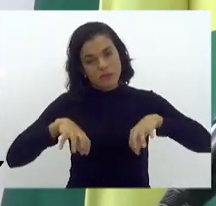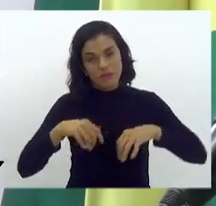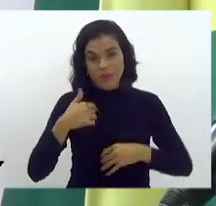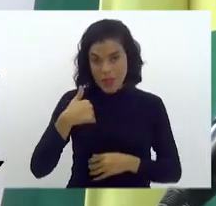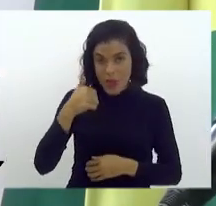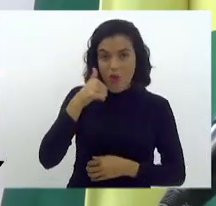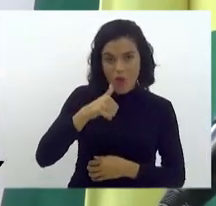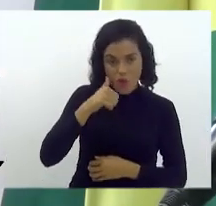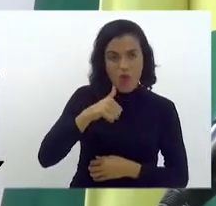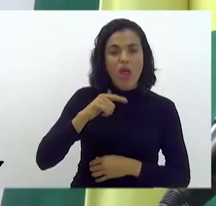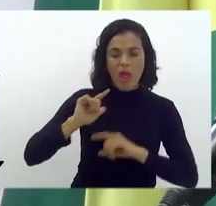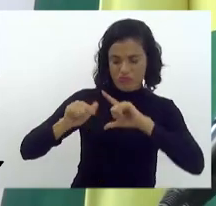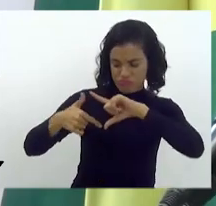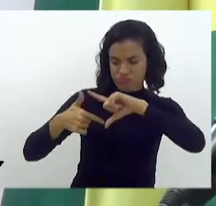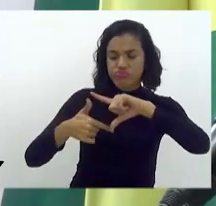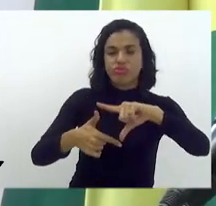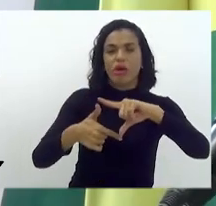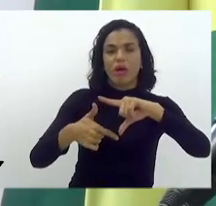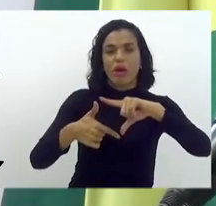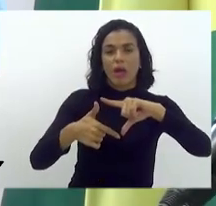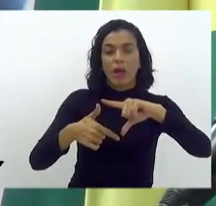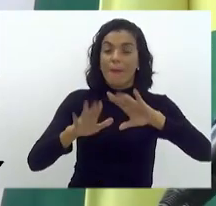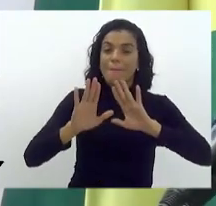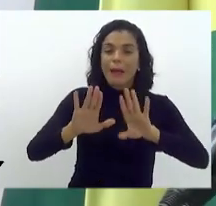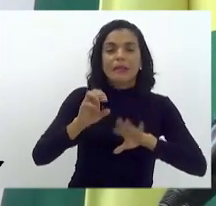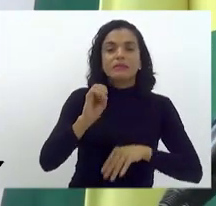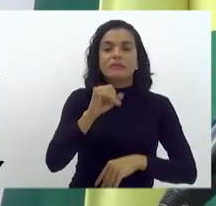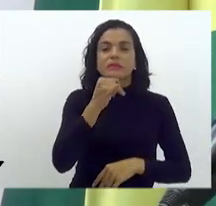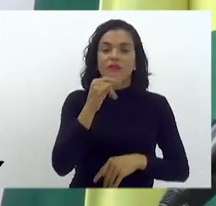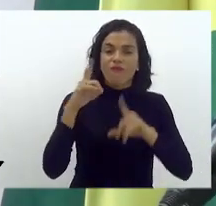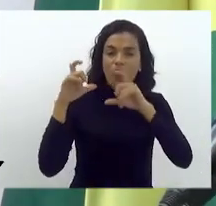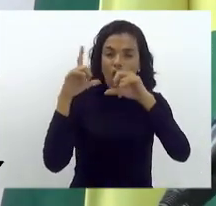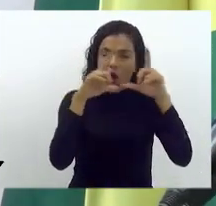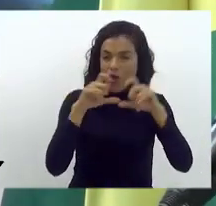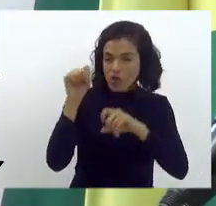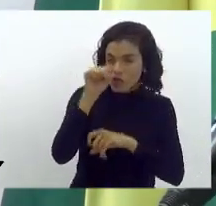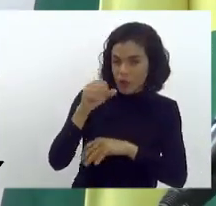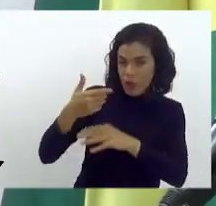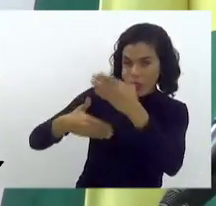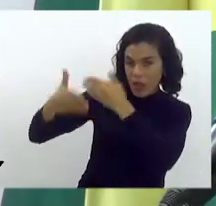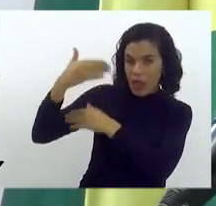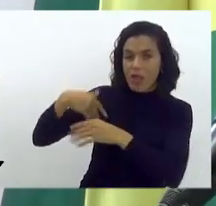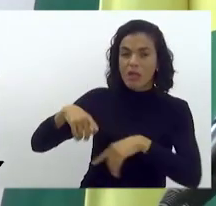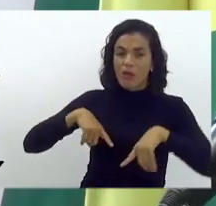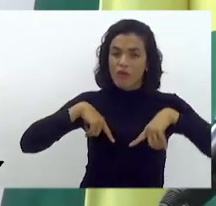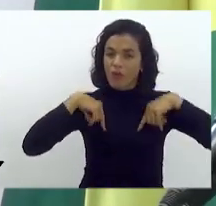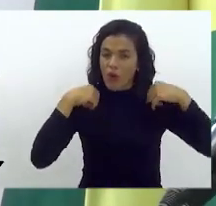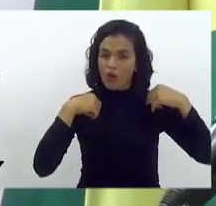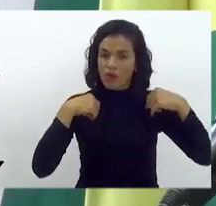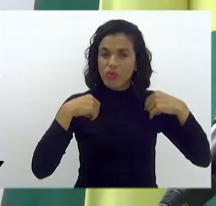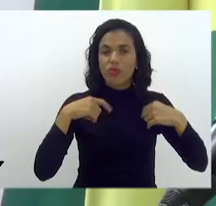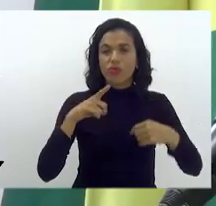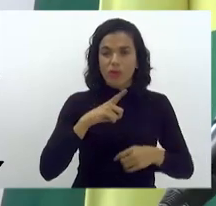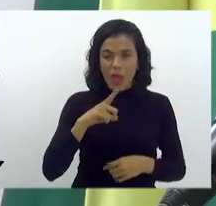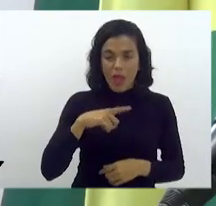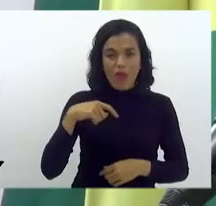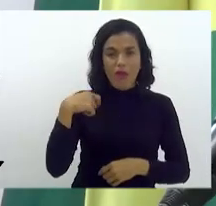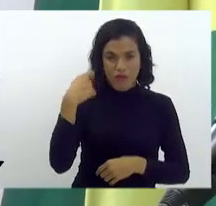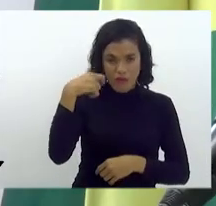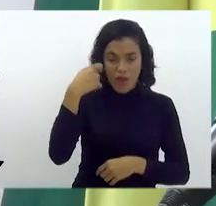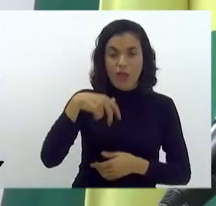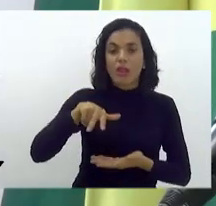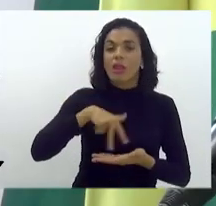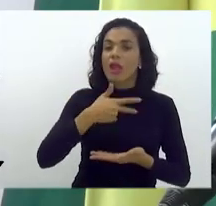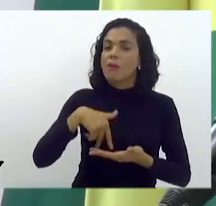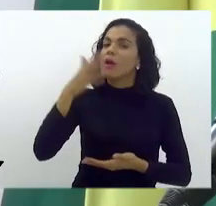Eu sou uma mulher conservadora mas se você for pegar minhas fotos quando solteira tenho foto de biquíni Eu tenho um vídeo dançando Mas